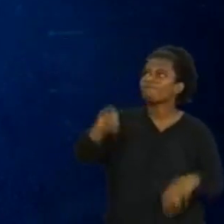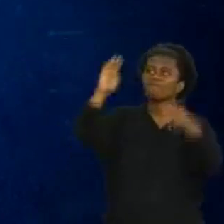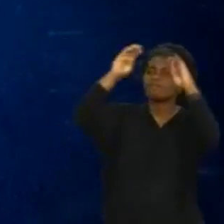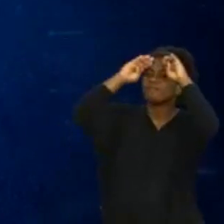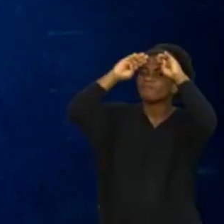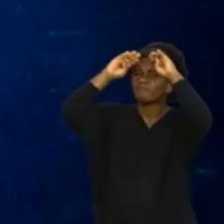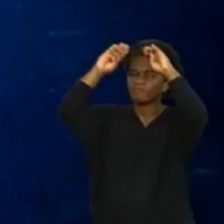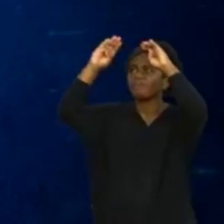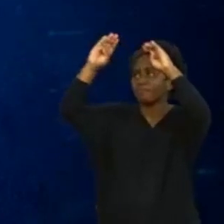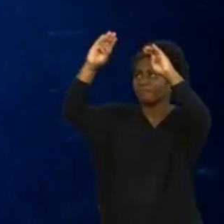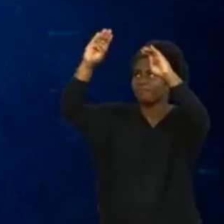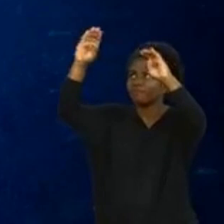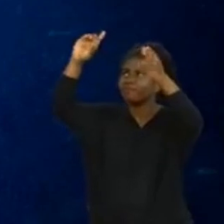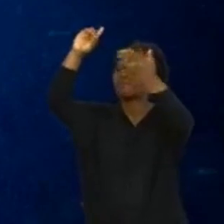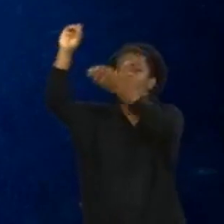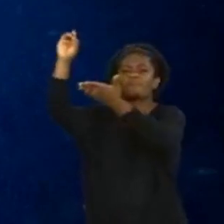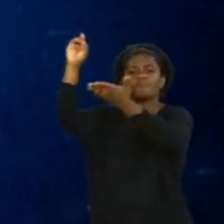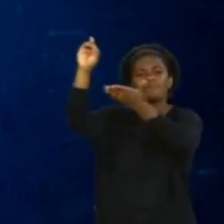Os que te honram.